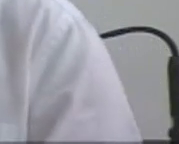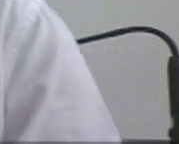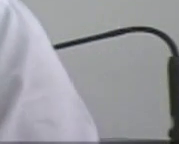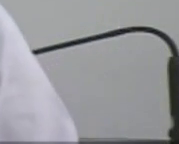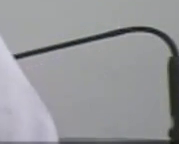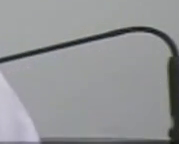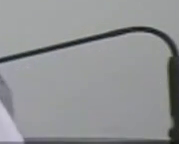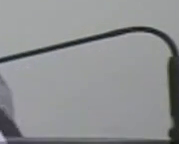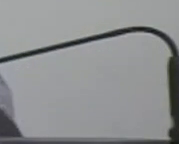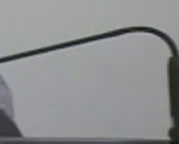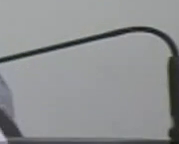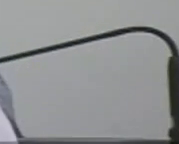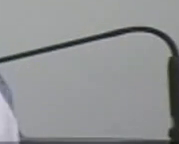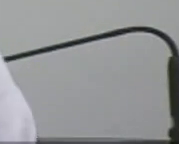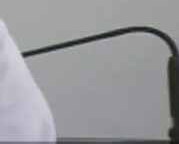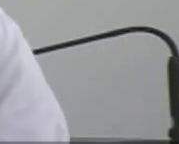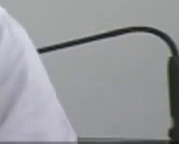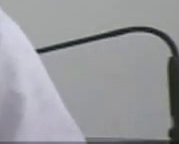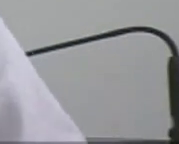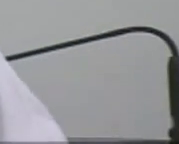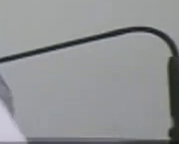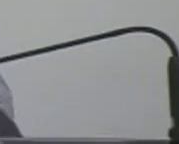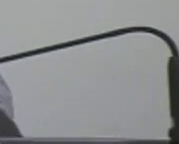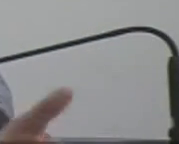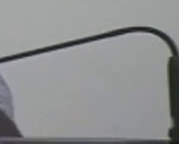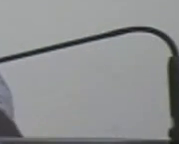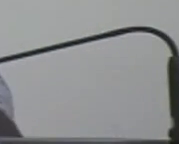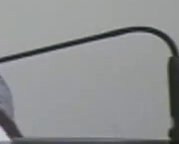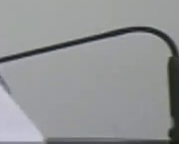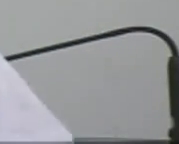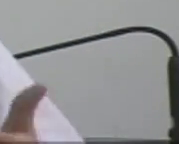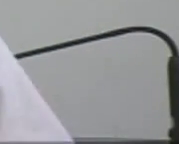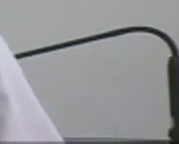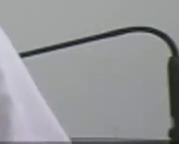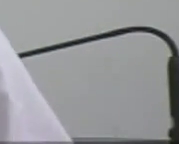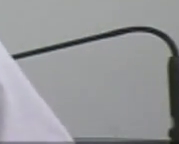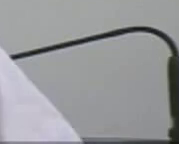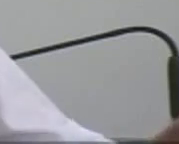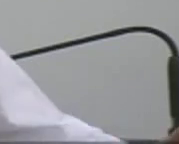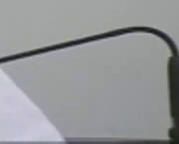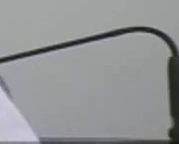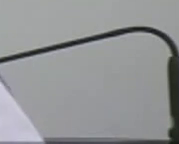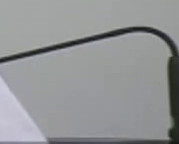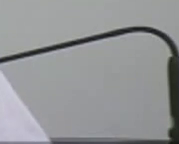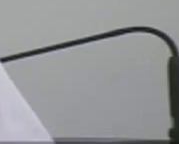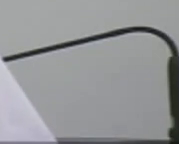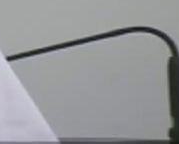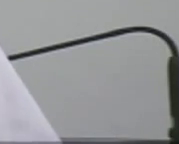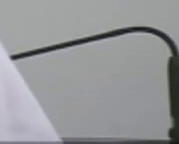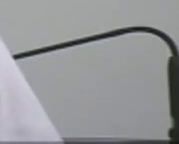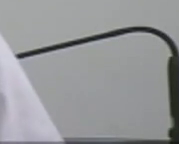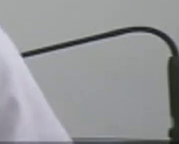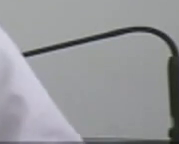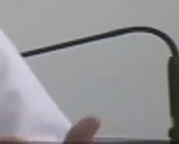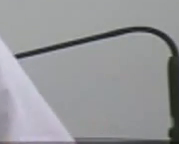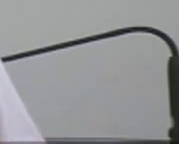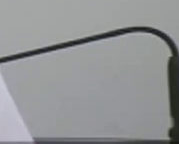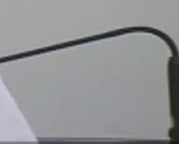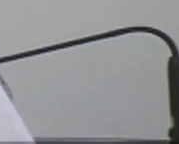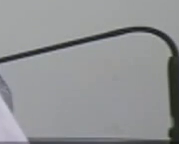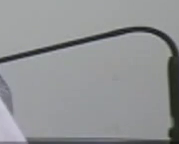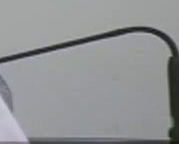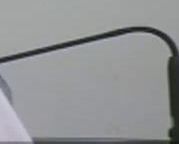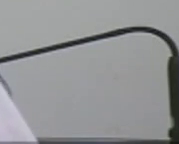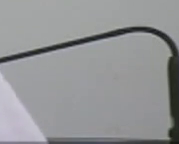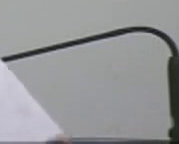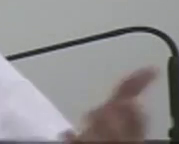cerimonial, não, protocolo, do expediente, me passou, eu entrei no computador e vi. Como não vi, vereador Luiz, quem era